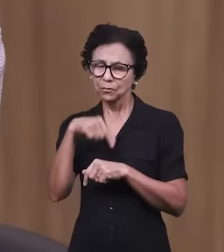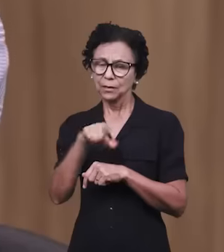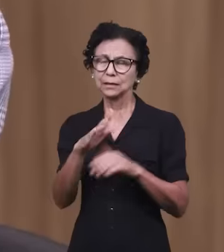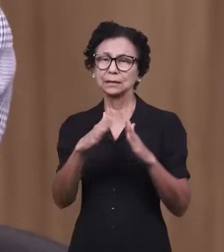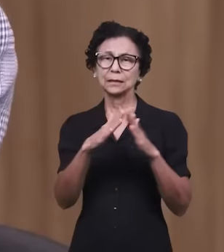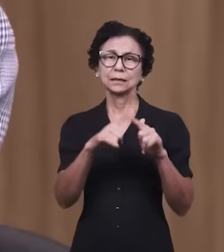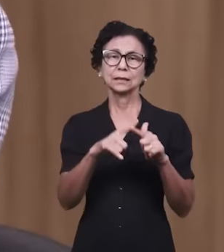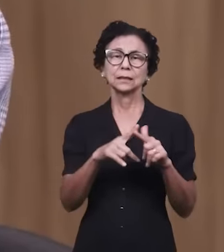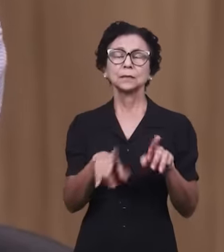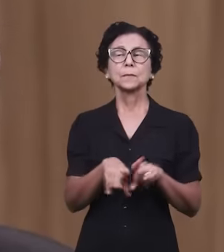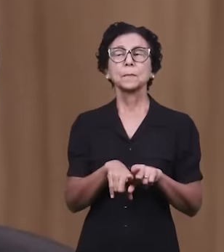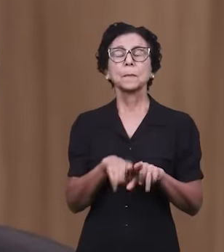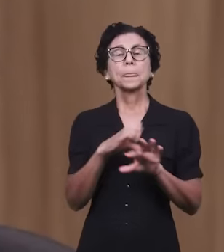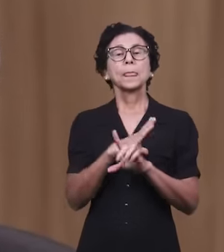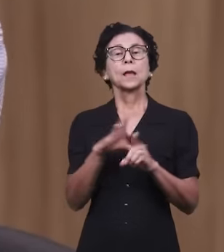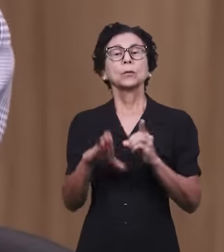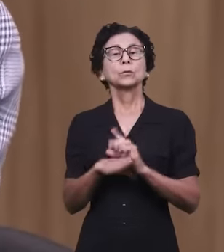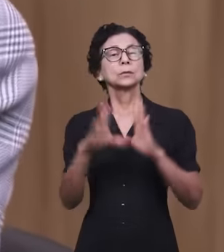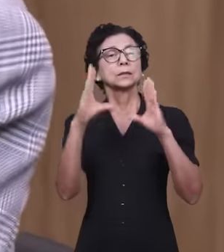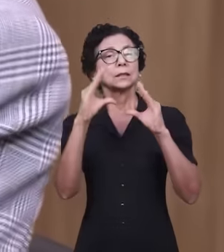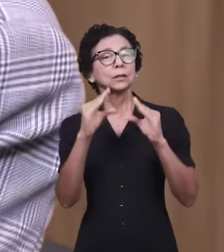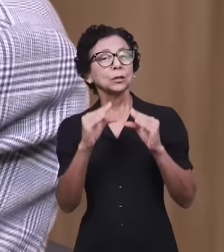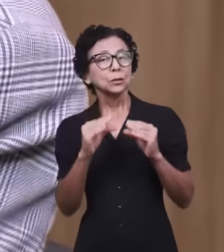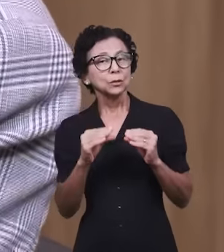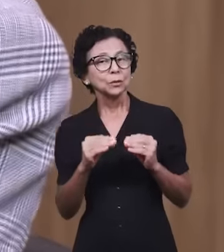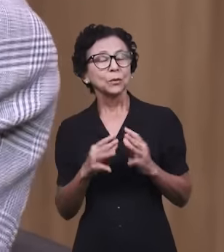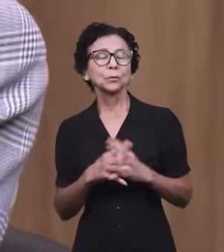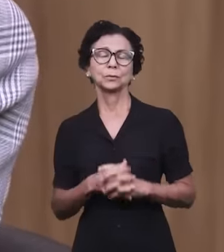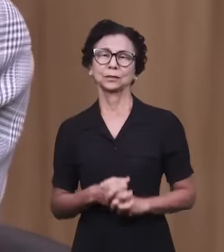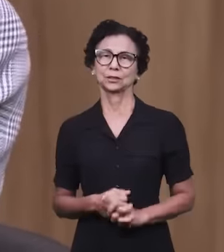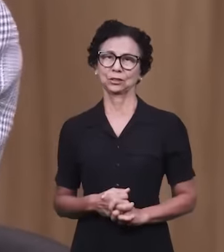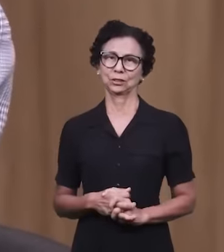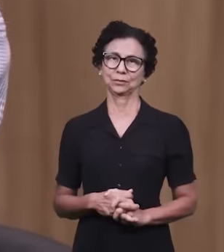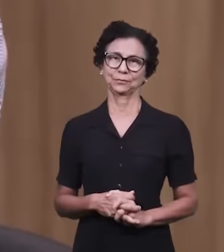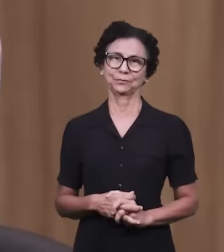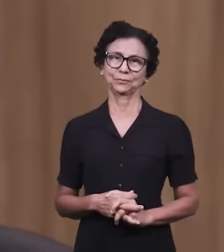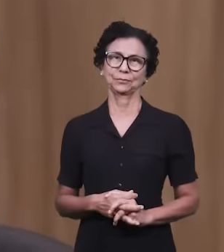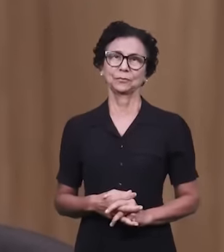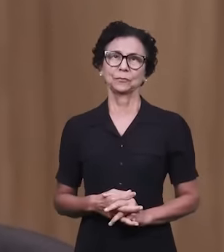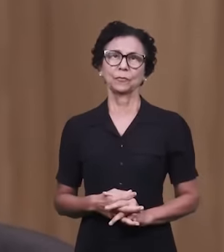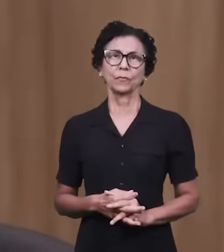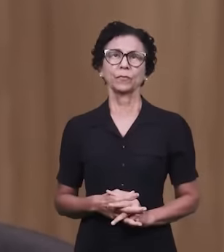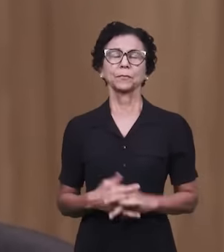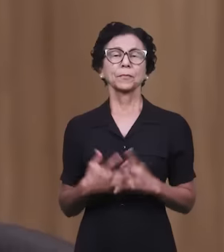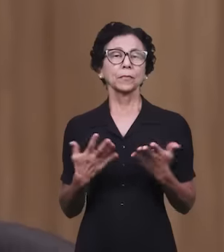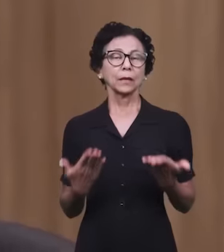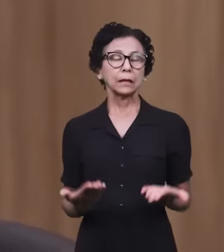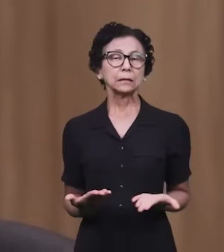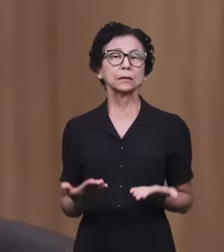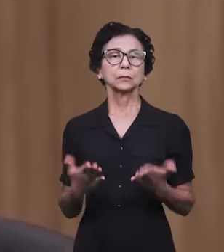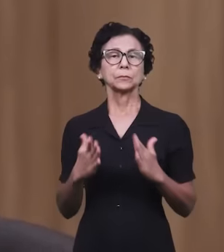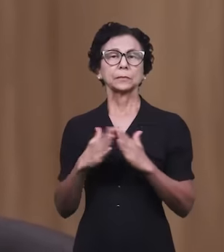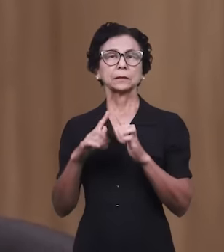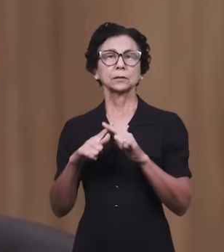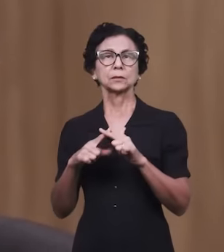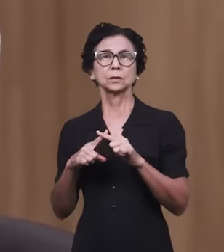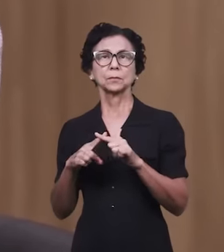Tem o culto da noite, tem... Então nós temos muitos... A igreja... Porque o trabalho nosso não